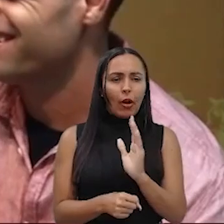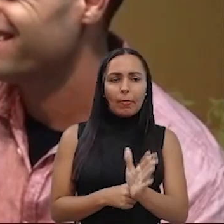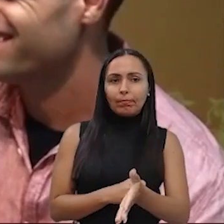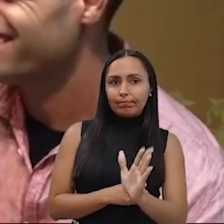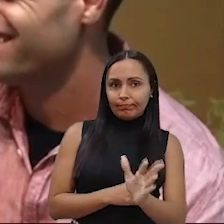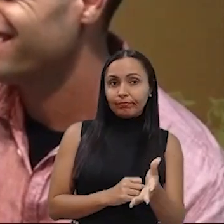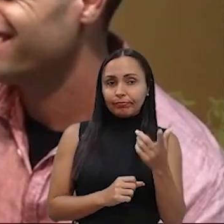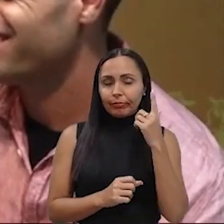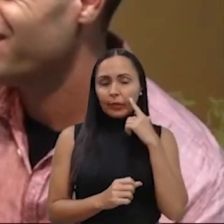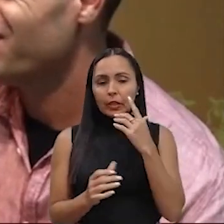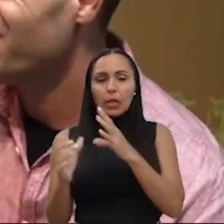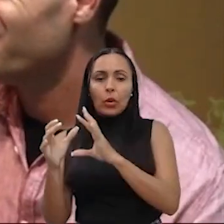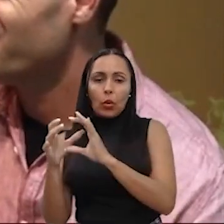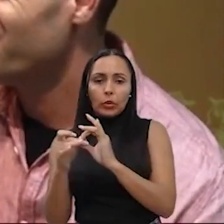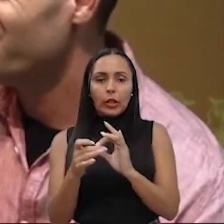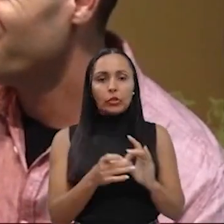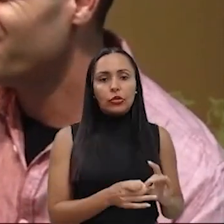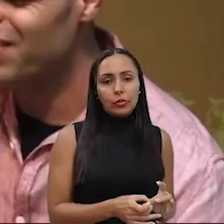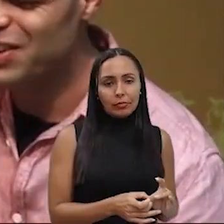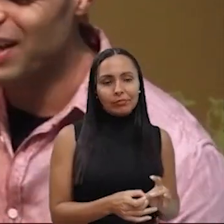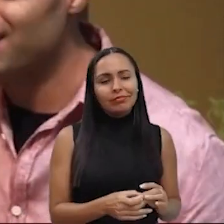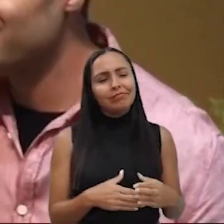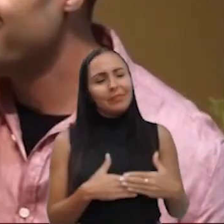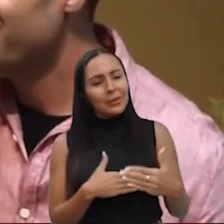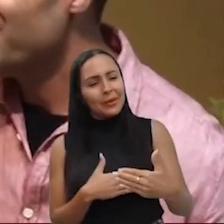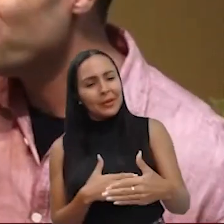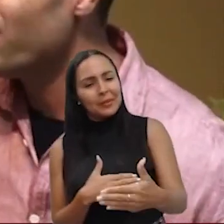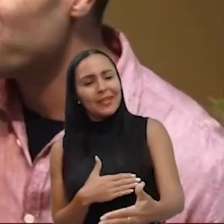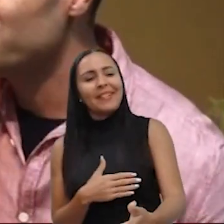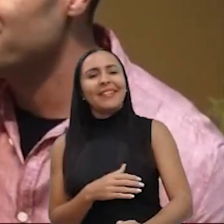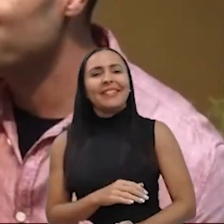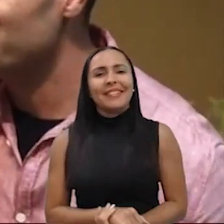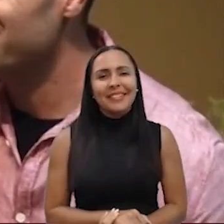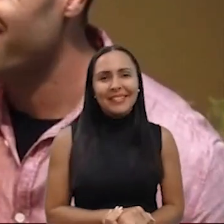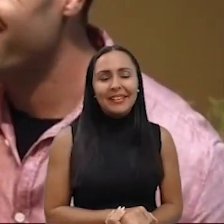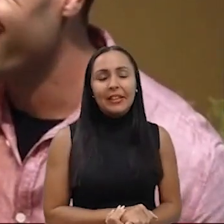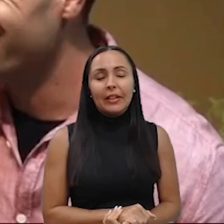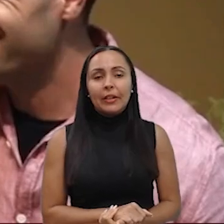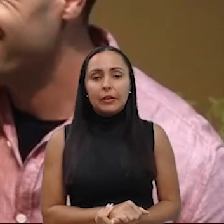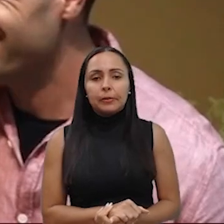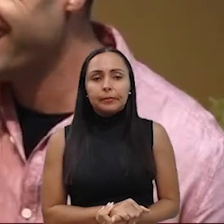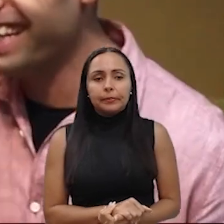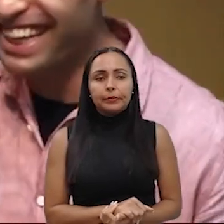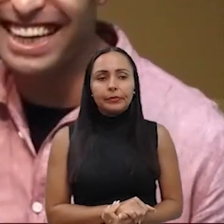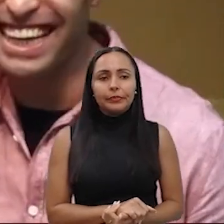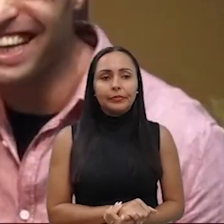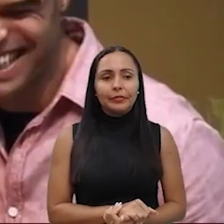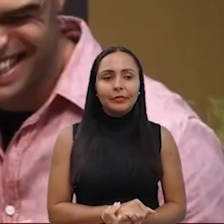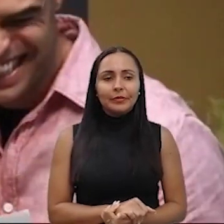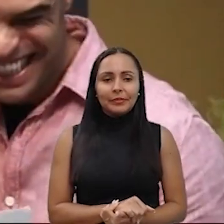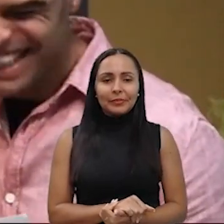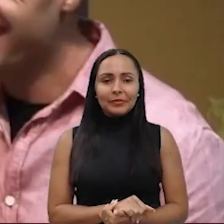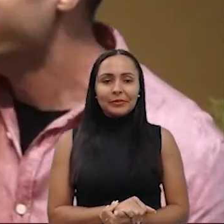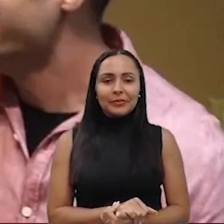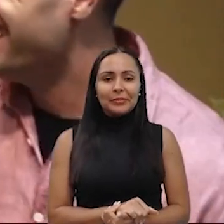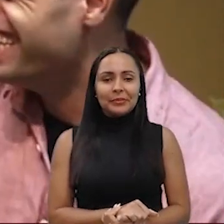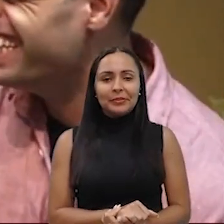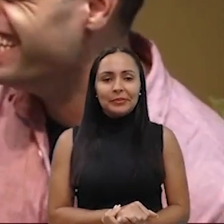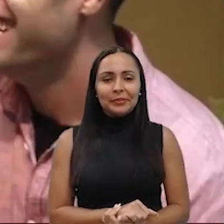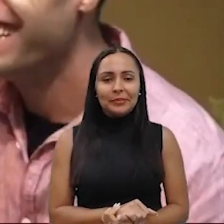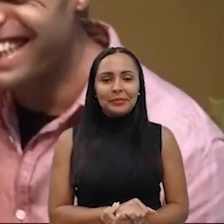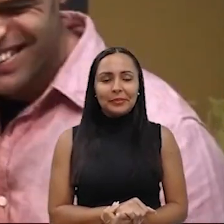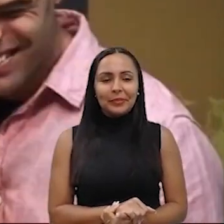contexto. Então já tem uma caminhadazinha aí. Uma estrada, né? Não vamos falar muito não, senão entrega a idade, né? Vamos deixar essa parte, né,